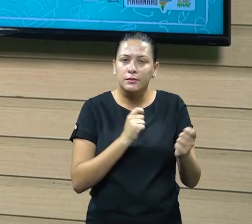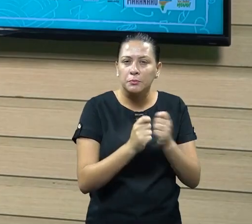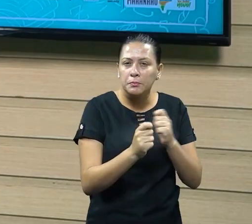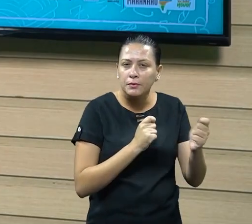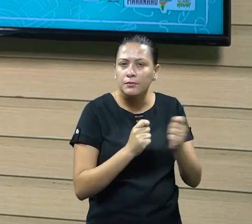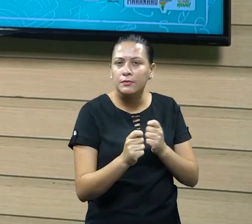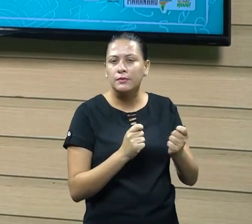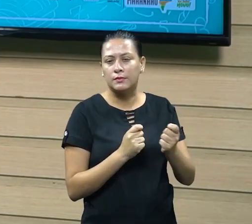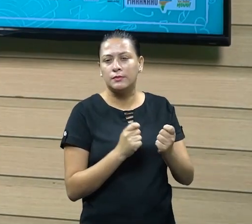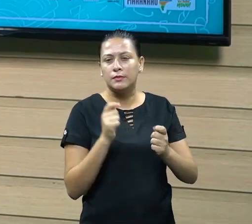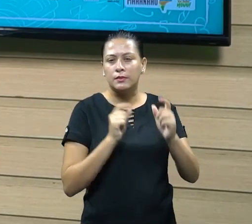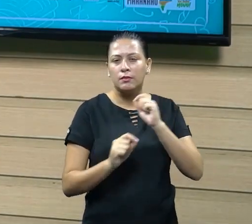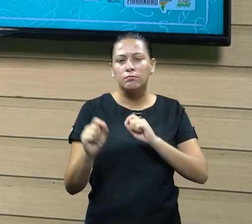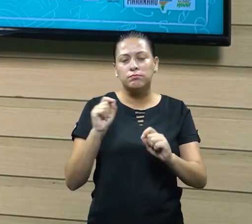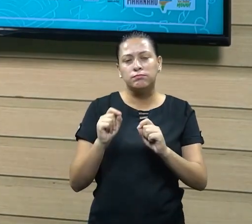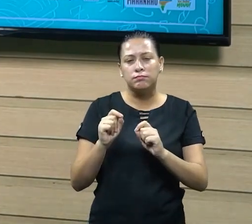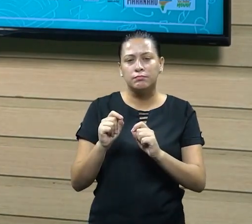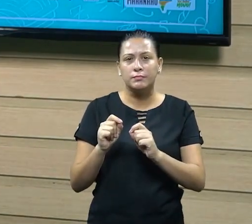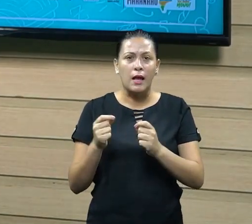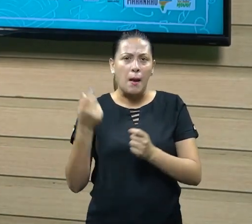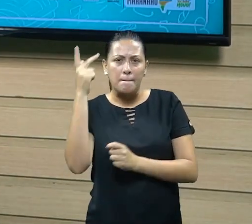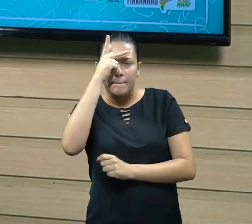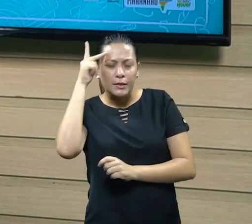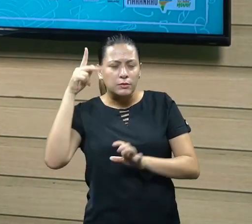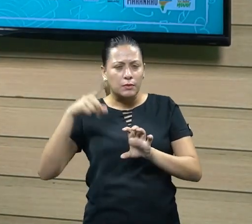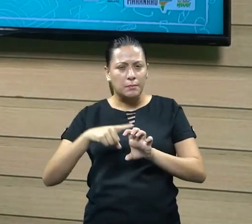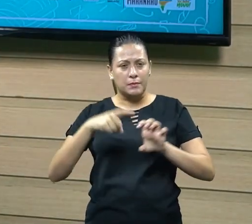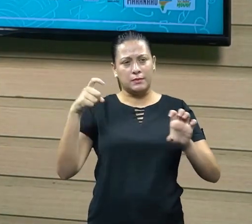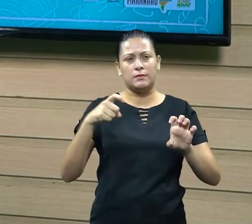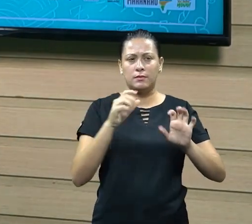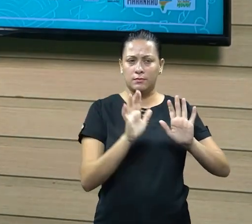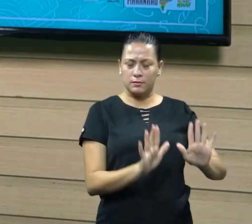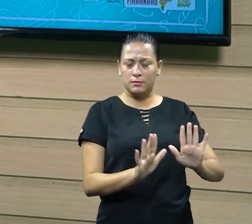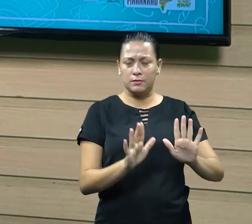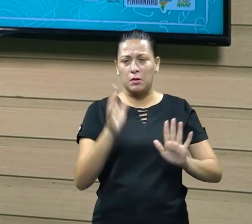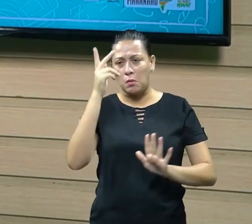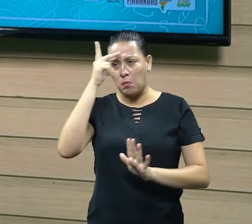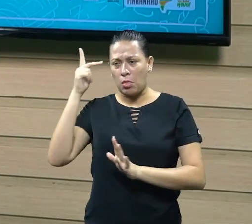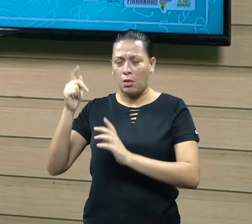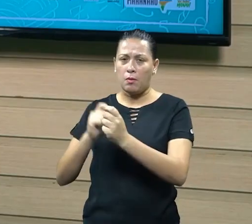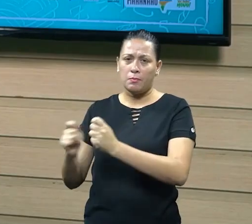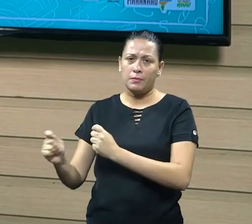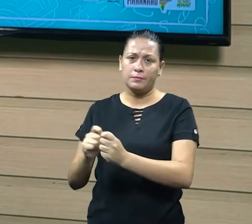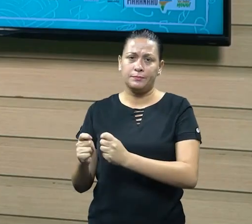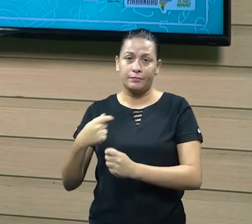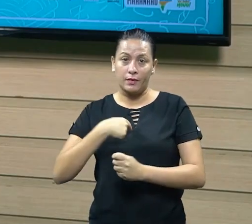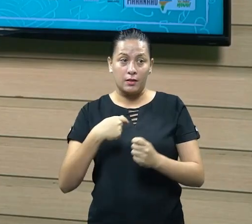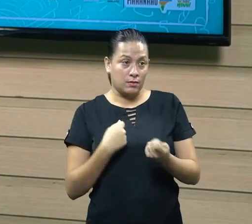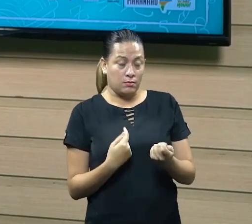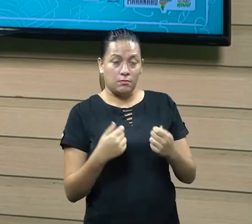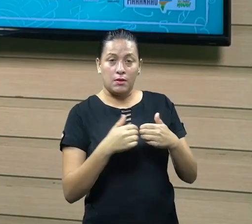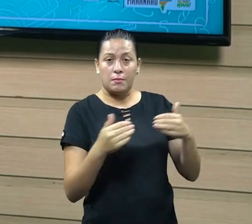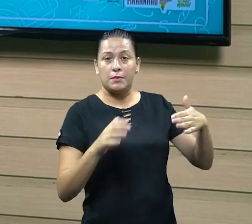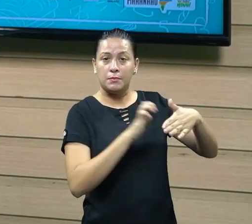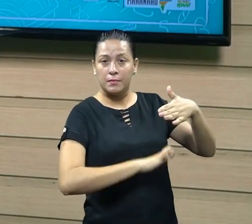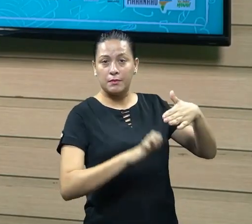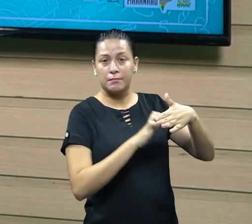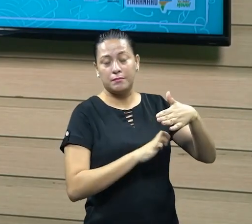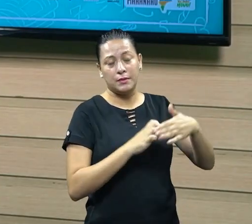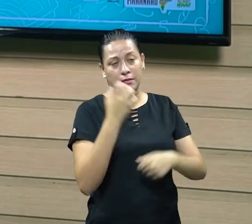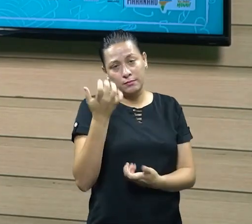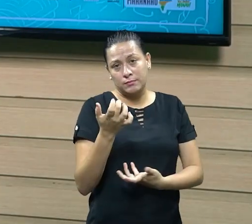empreendedor? Interessante, empresário é uma coisa, empreendedor é outro. Eu abri uma empresa, eu sou empresário, fácil. Tenho dinheiro,